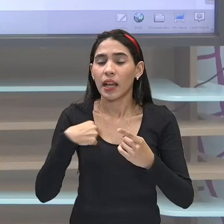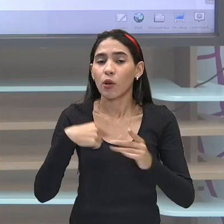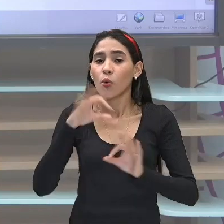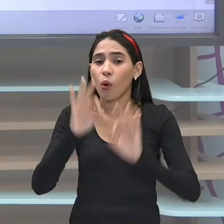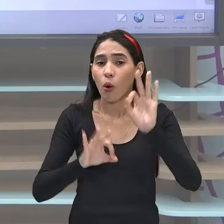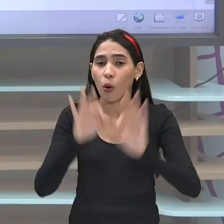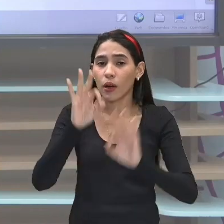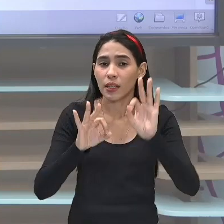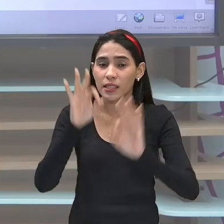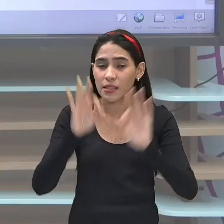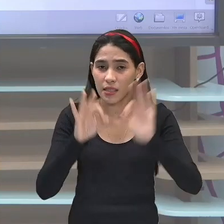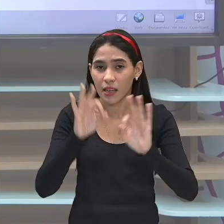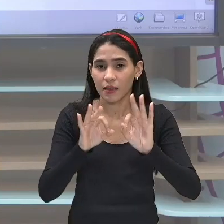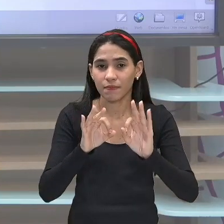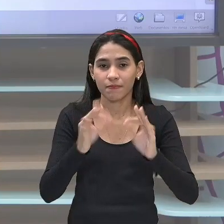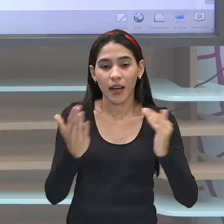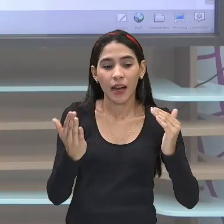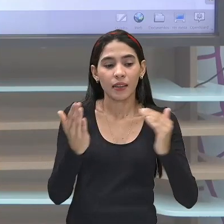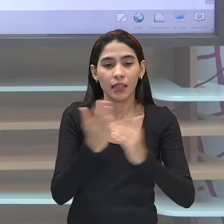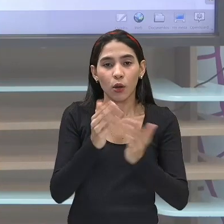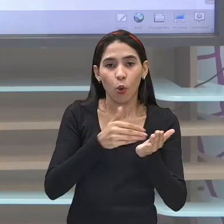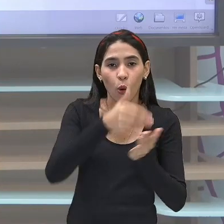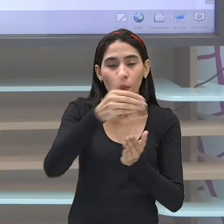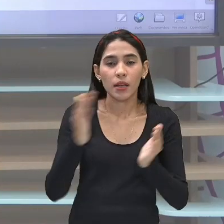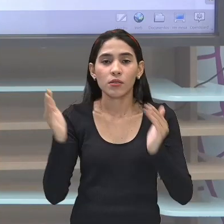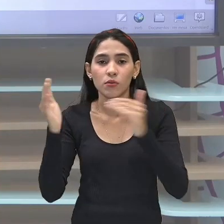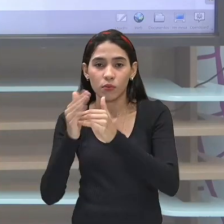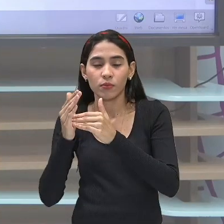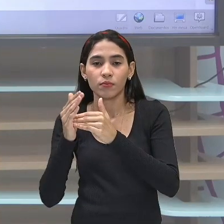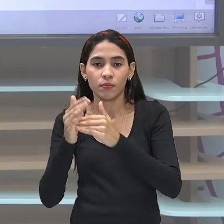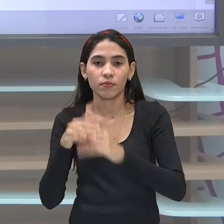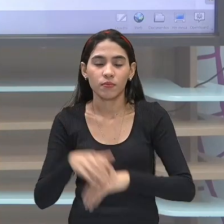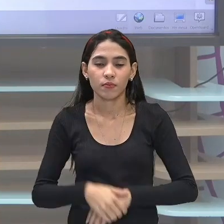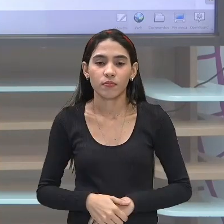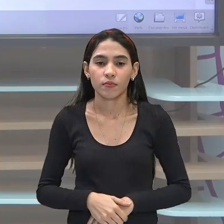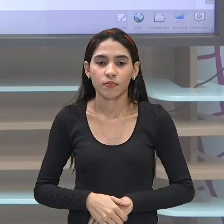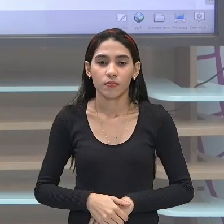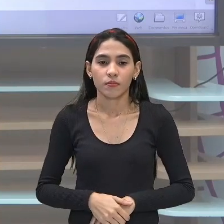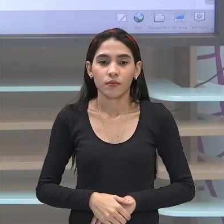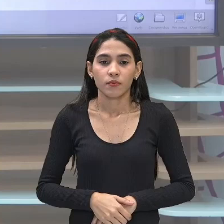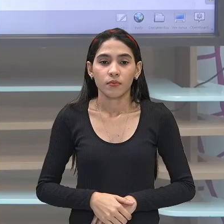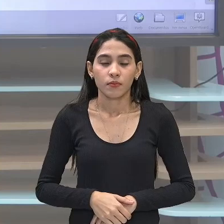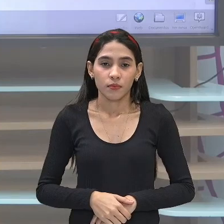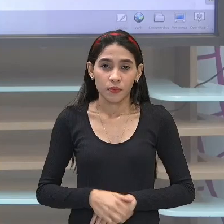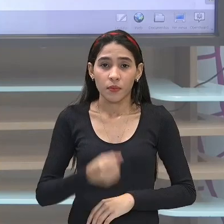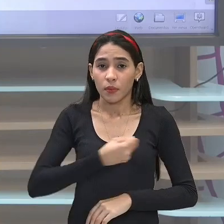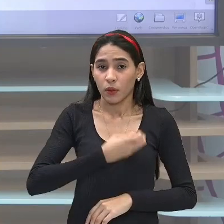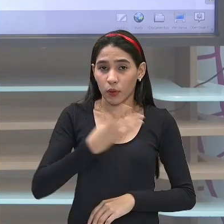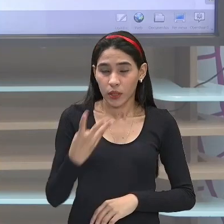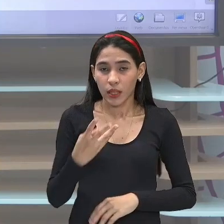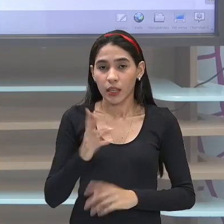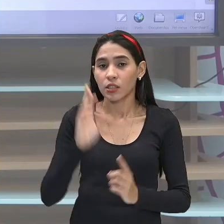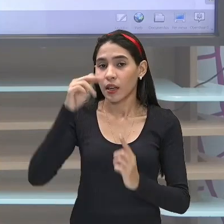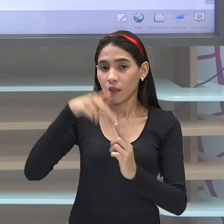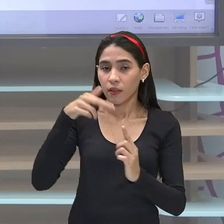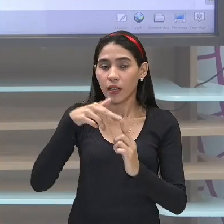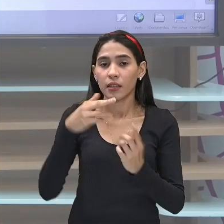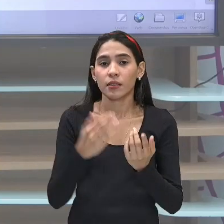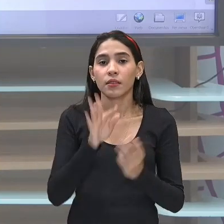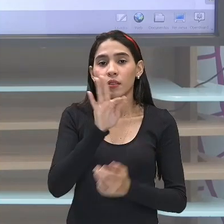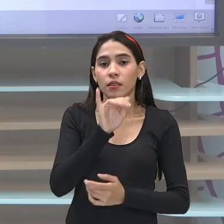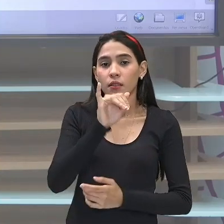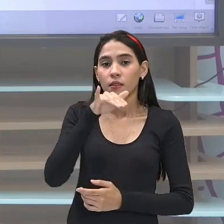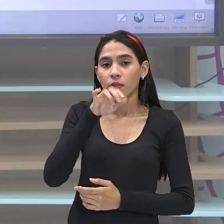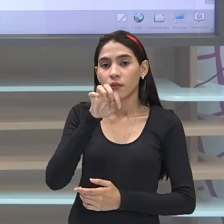acima ou igual a 100, né, eu não vou ter mais nenhum outro número, ok? Então, quanto à quantidade, ele se refere a isso, se é finita